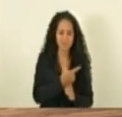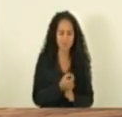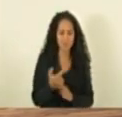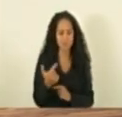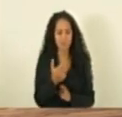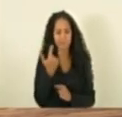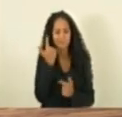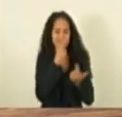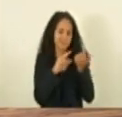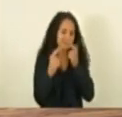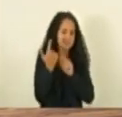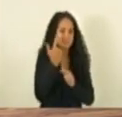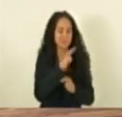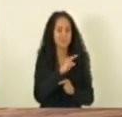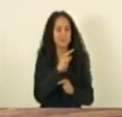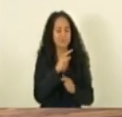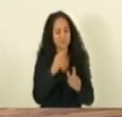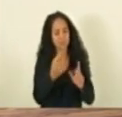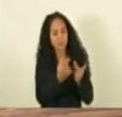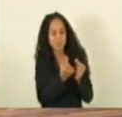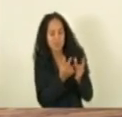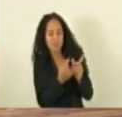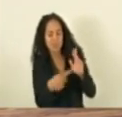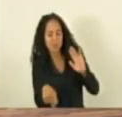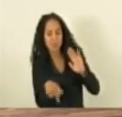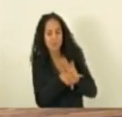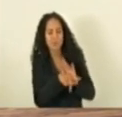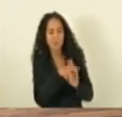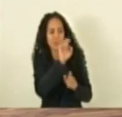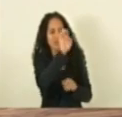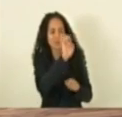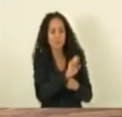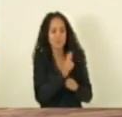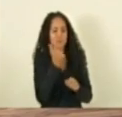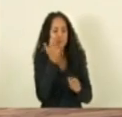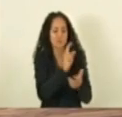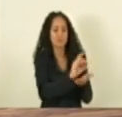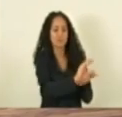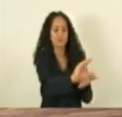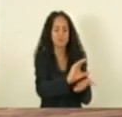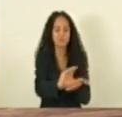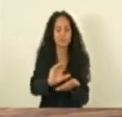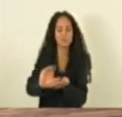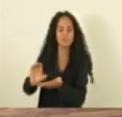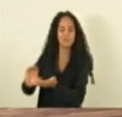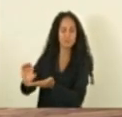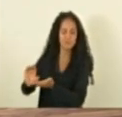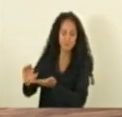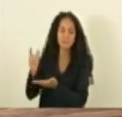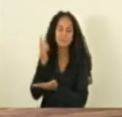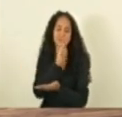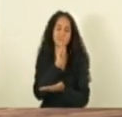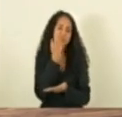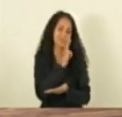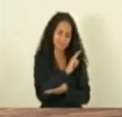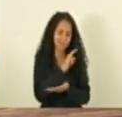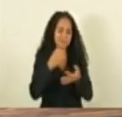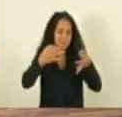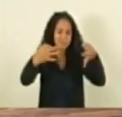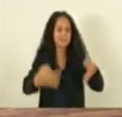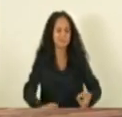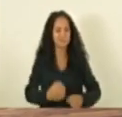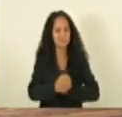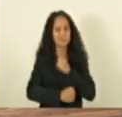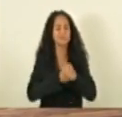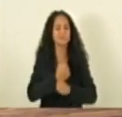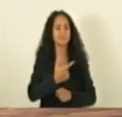execução da receita do Estado, em que as nossas emendas colocadas no orçamento para a execução desse